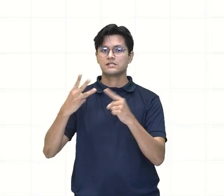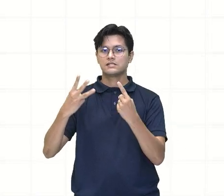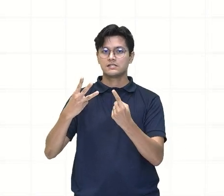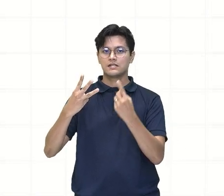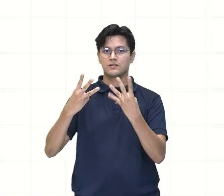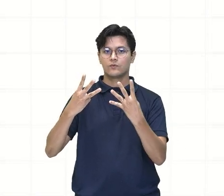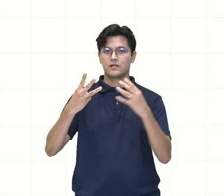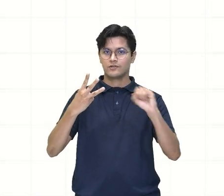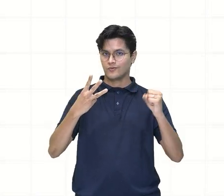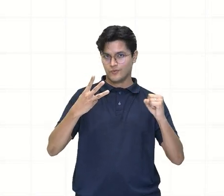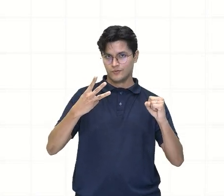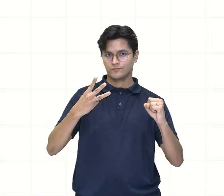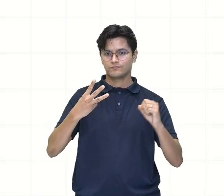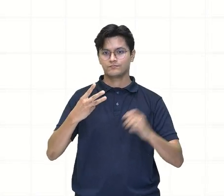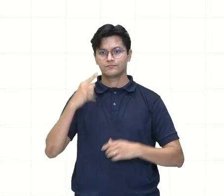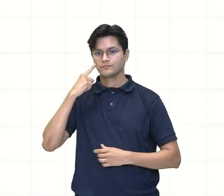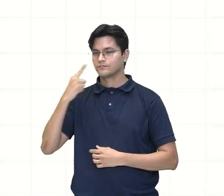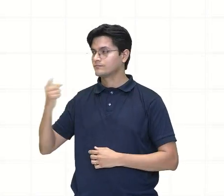140...